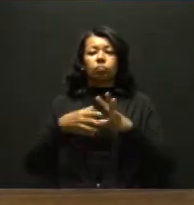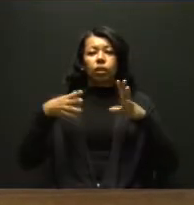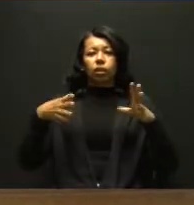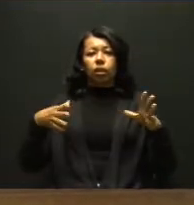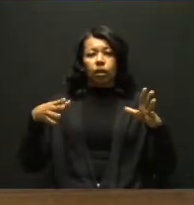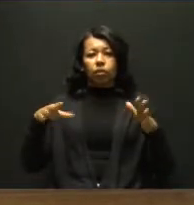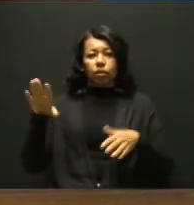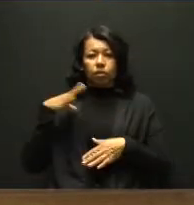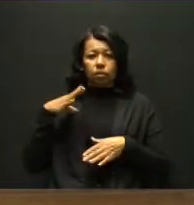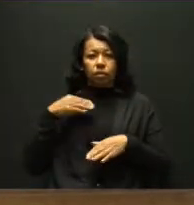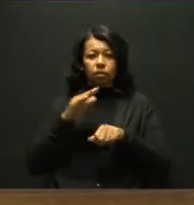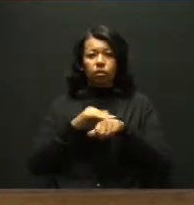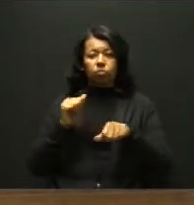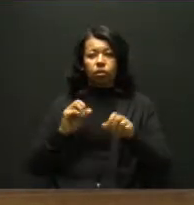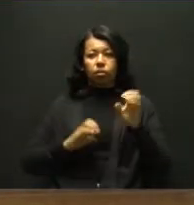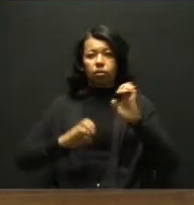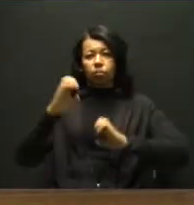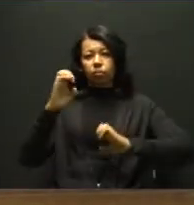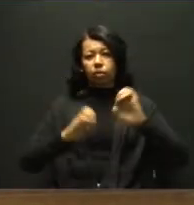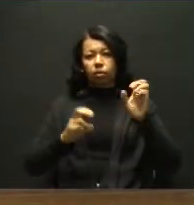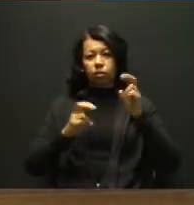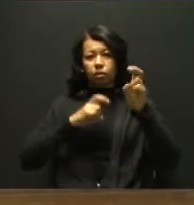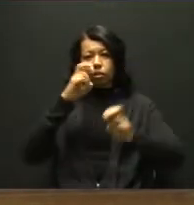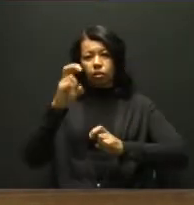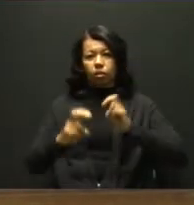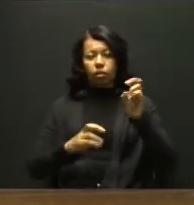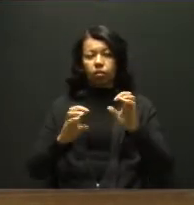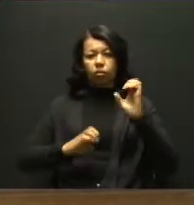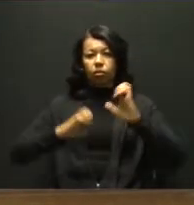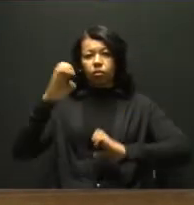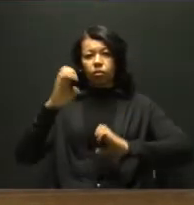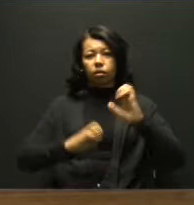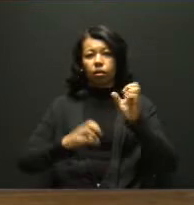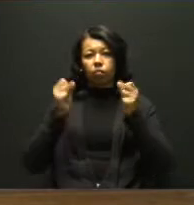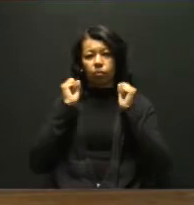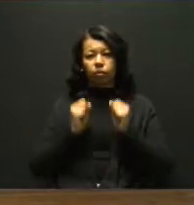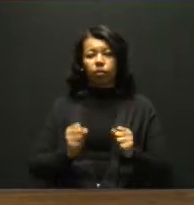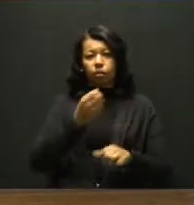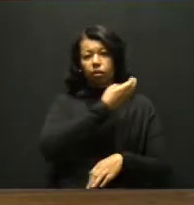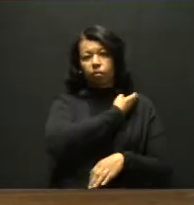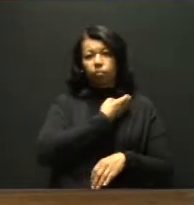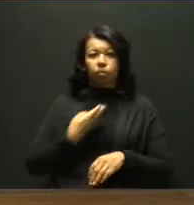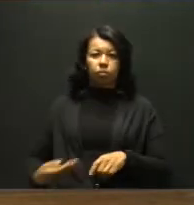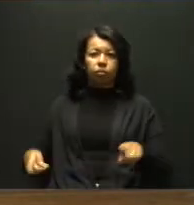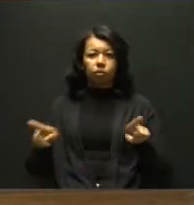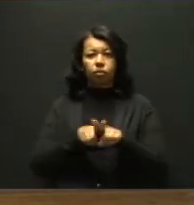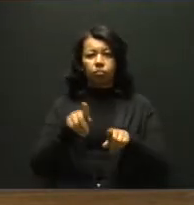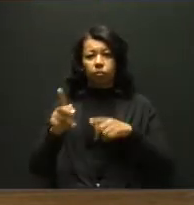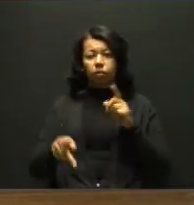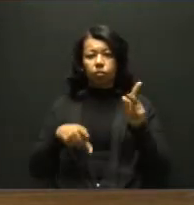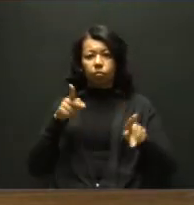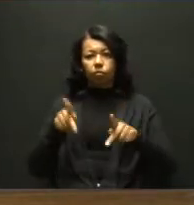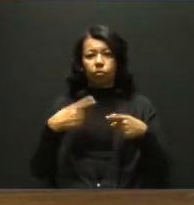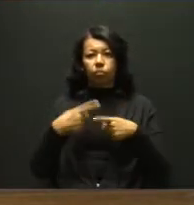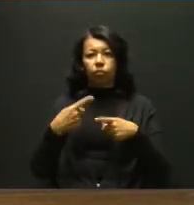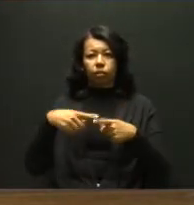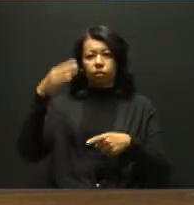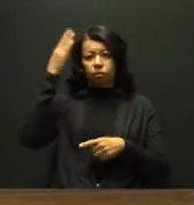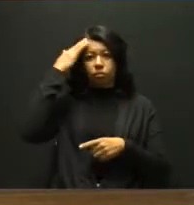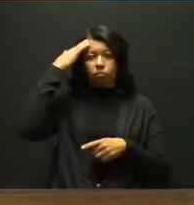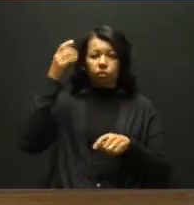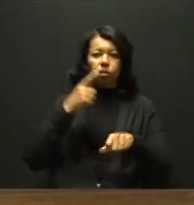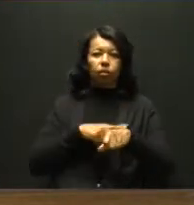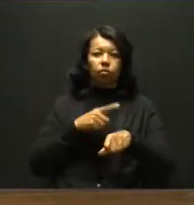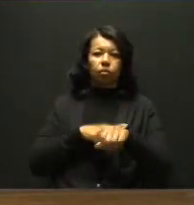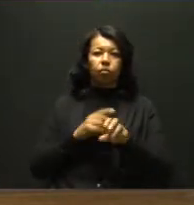a linha férrea o pólo industrial o poder público municipal ea municipalidade porque sabe que na hora que